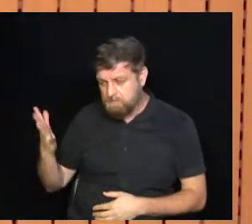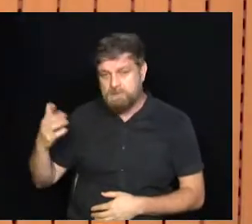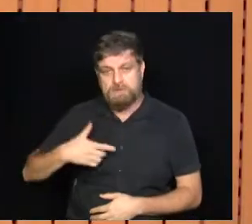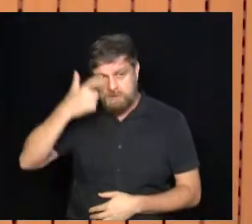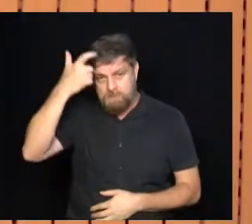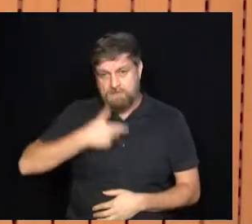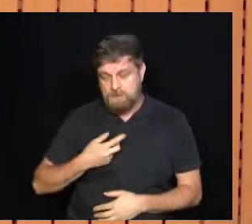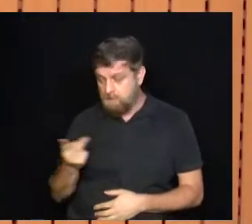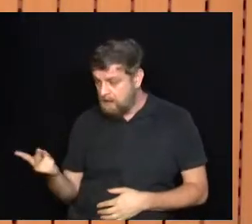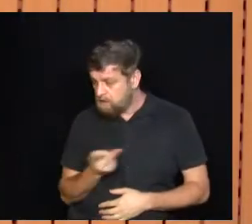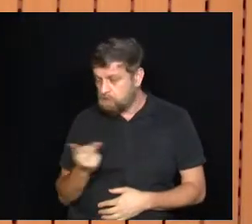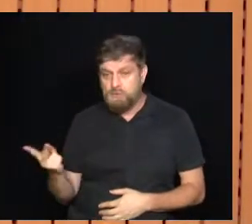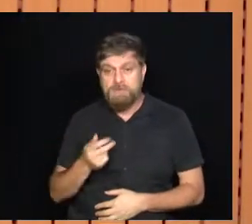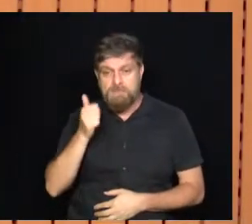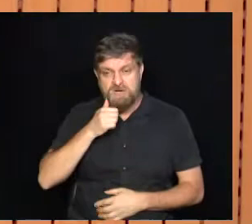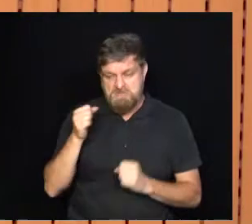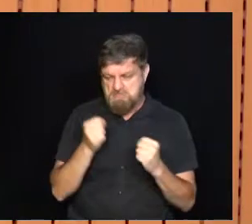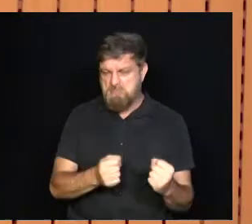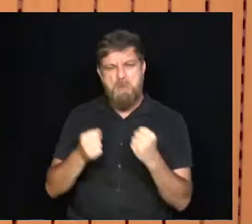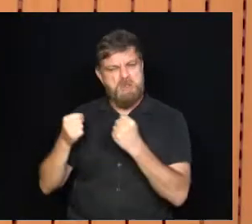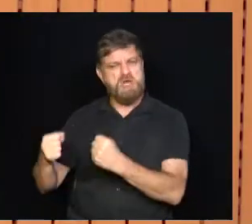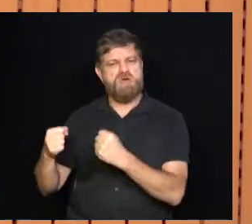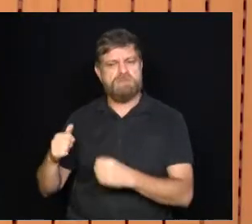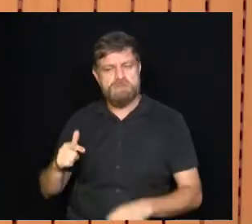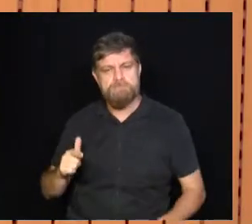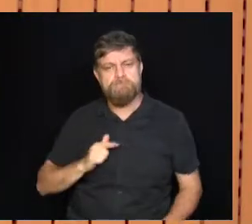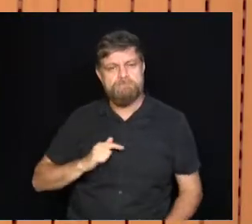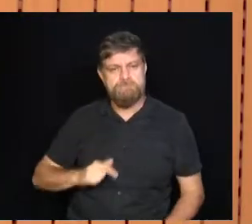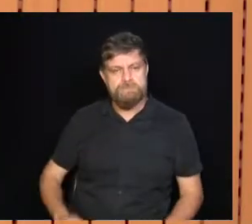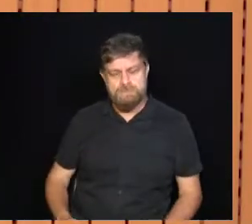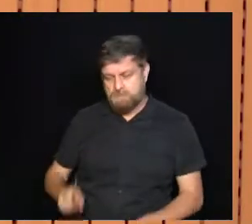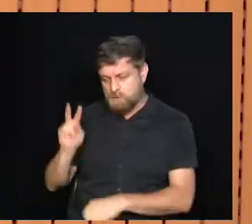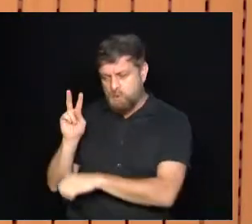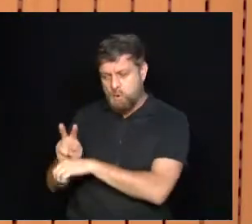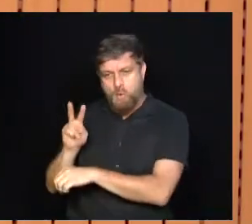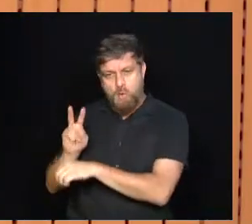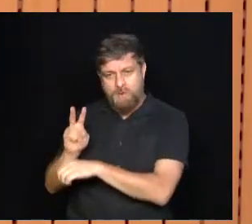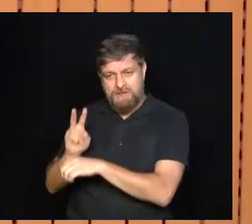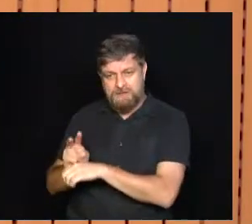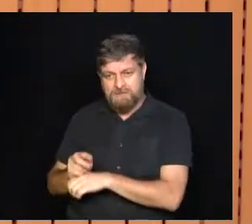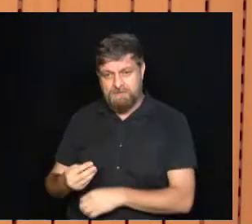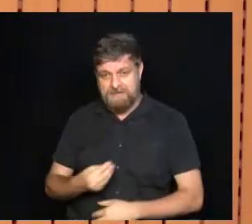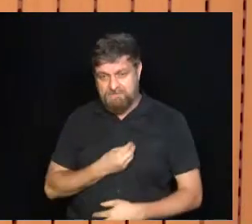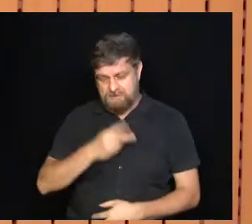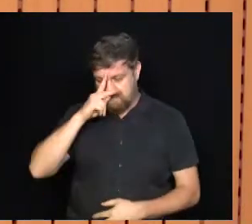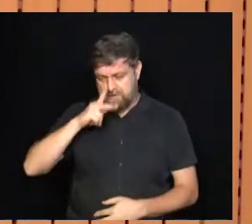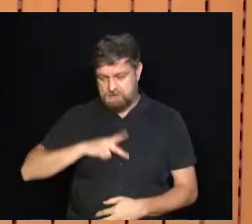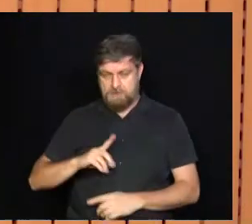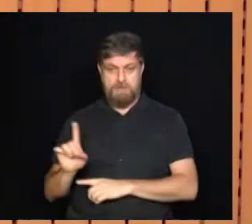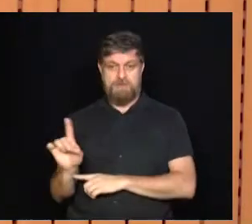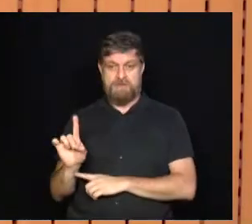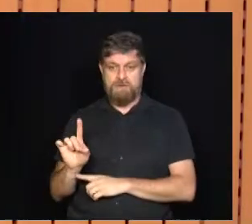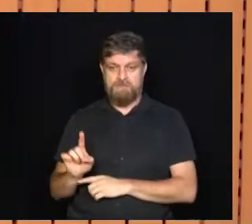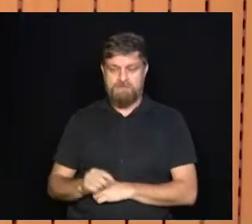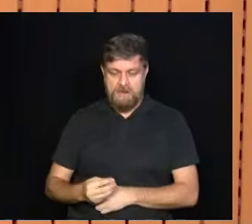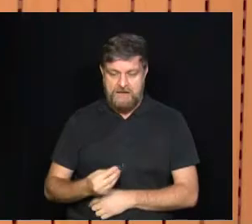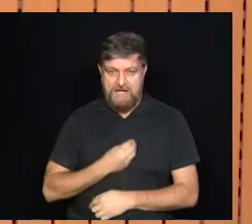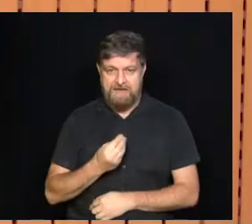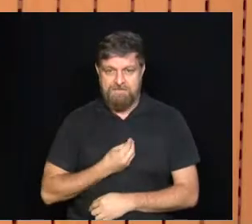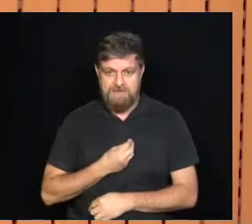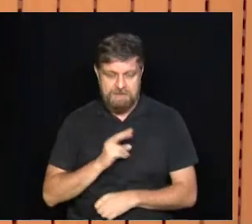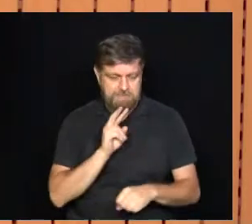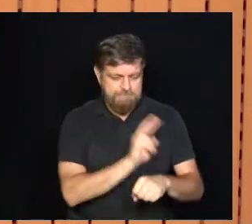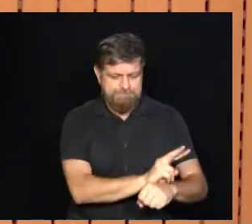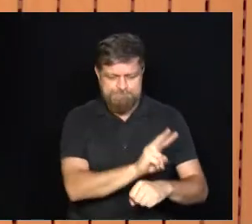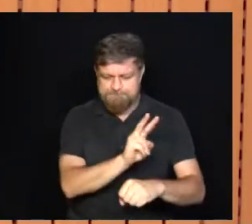que vocês são realmente poderosas por conta disso, né? Cuidam não só da vida de vocês, e cuidam também da vida dos outros.